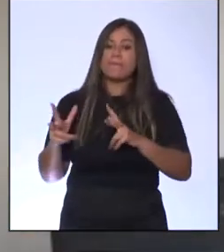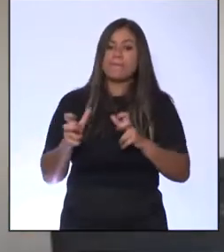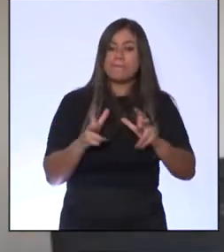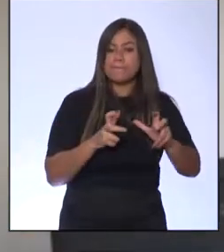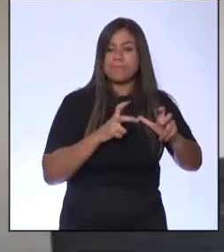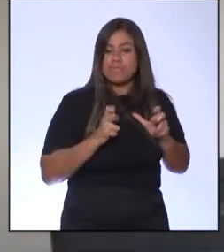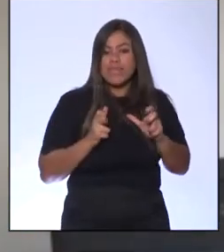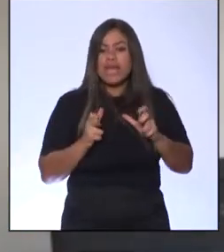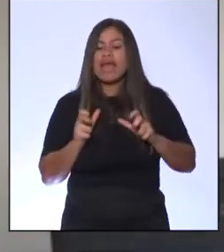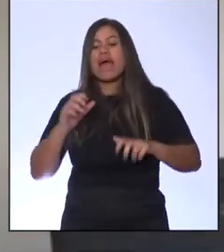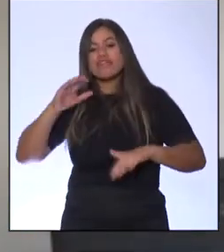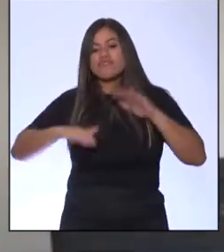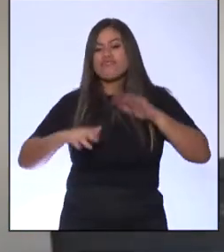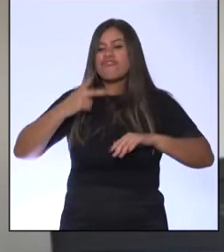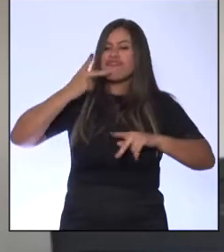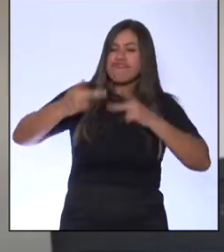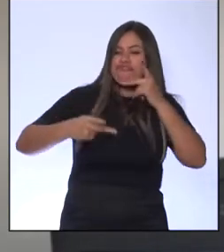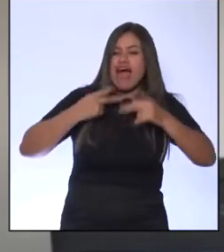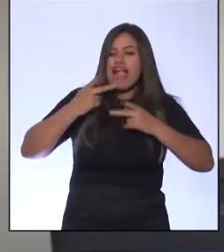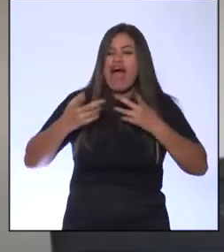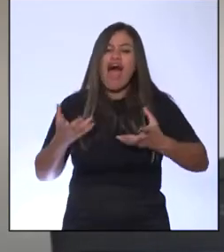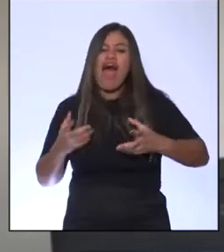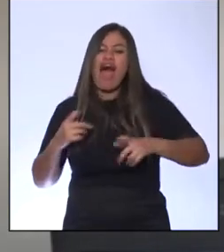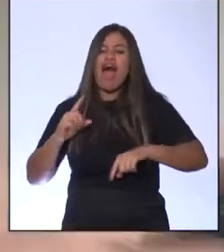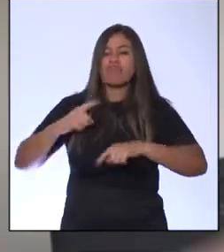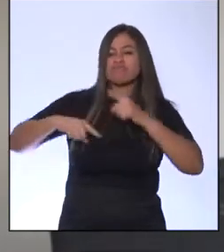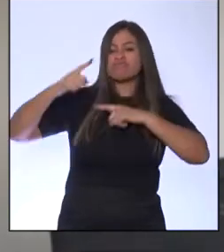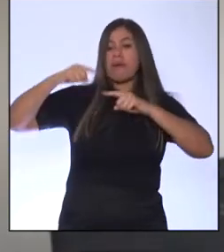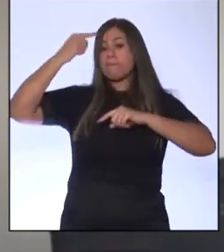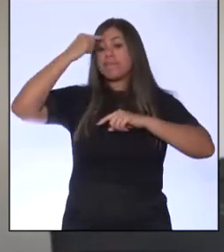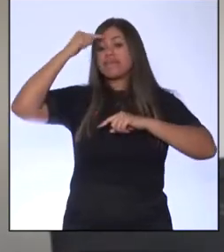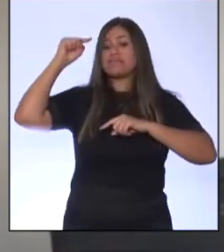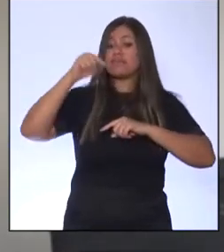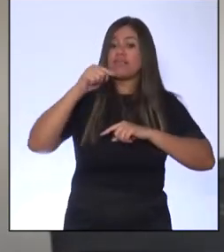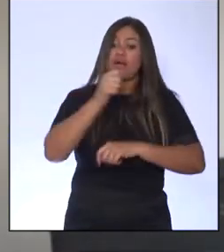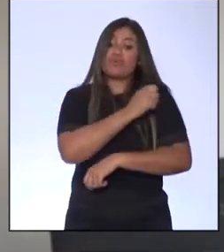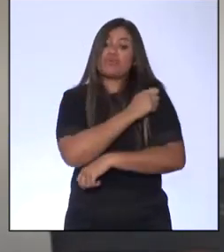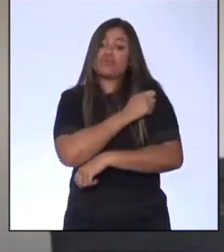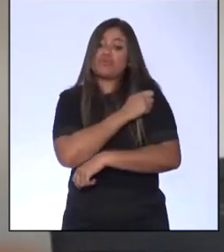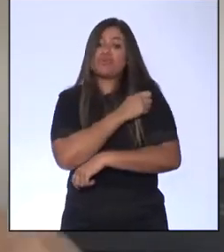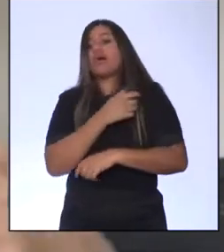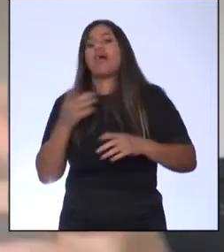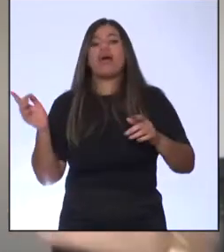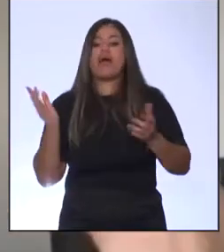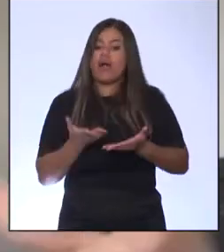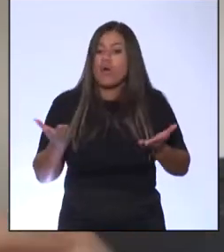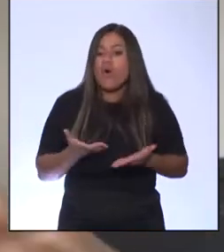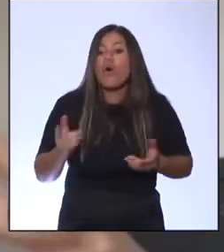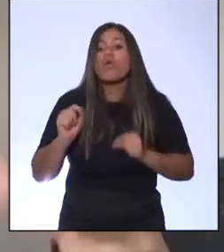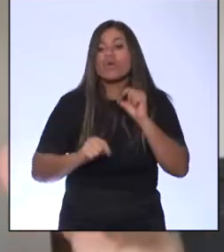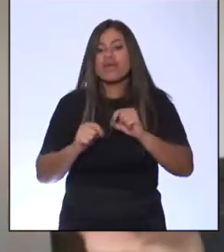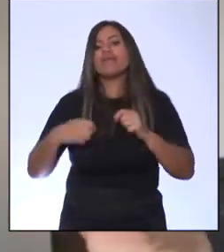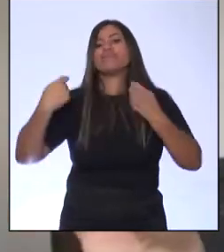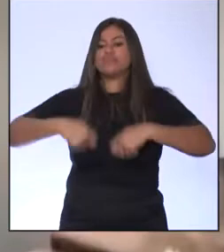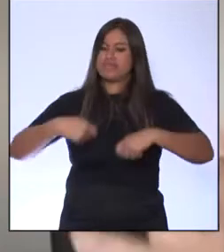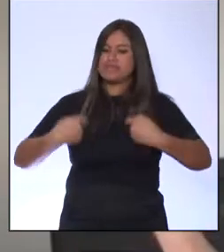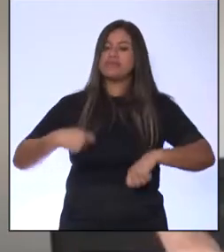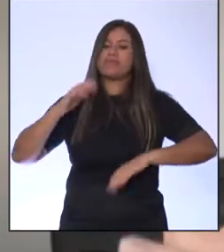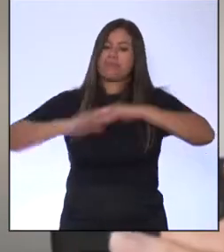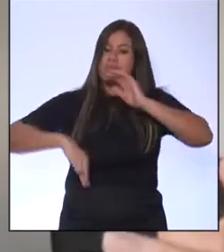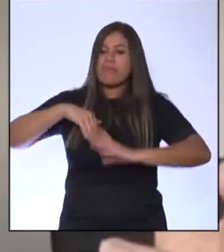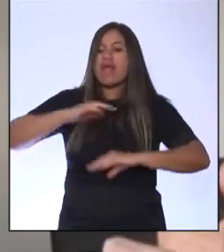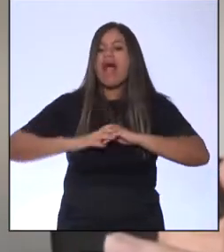gente falava muito de competências socioemocionais pensando no aluno, mas agora a gente está pensando nessas mesmas habilidades, e